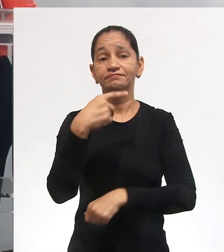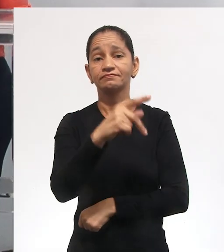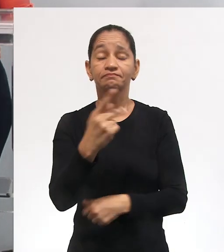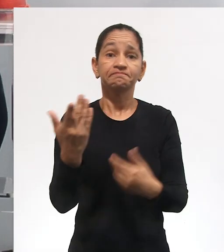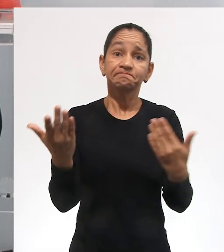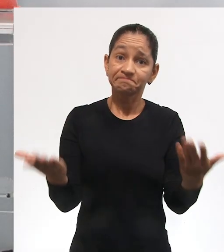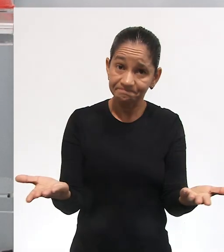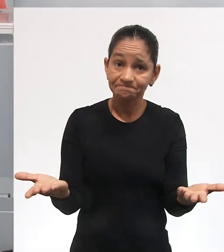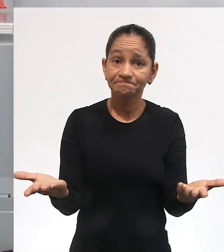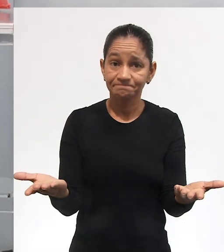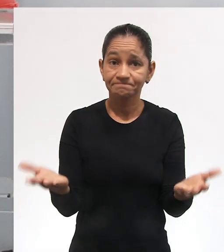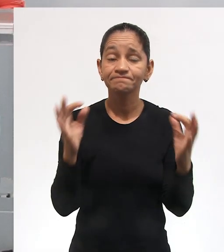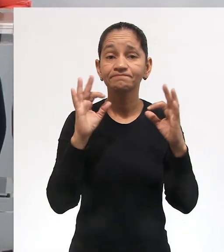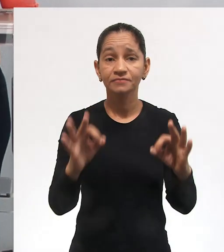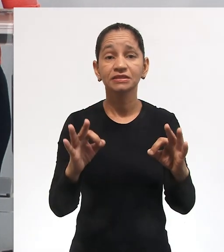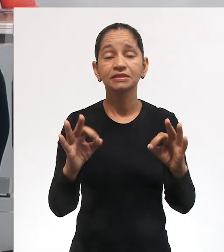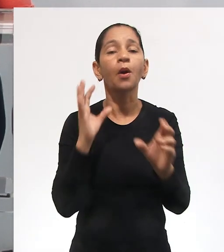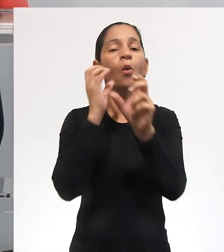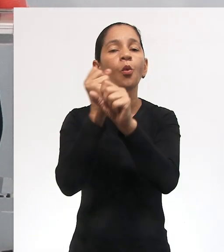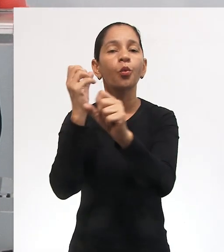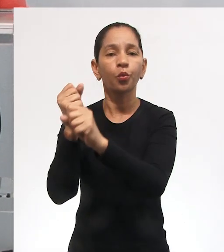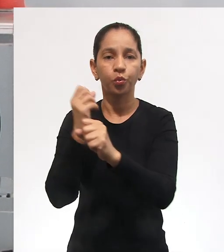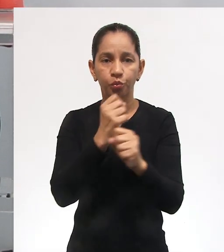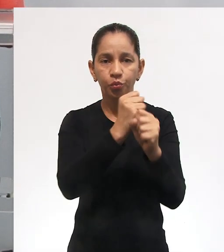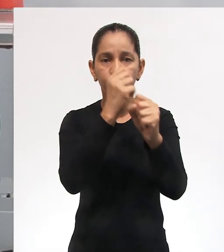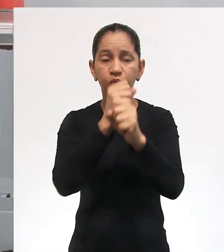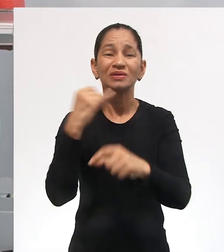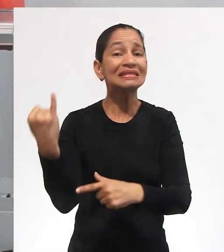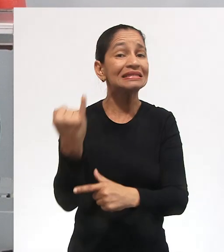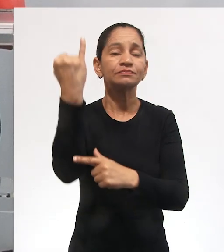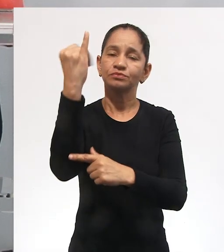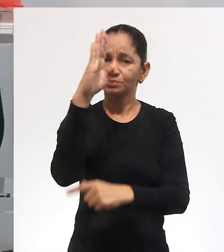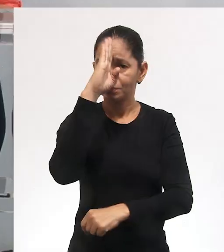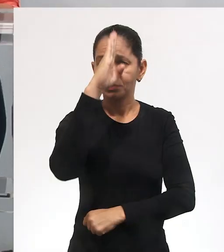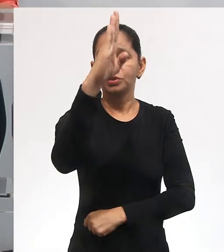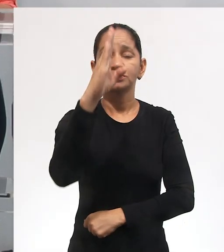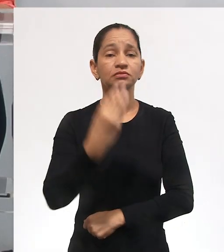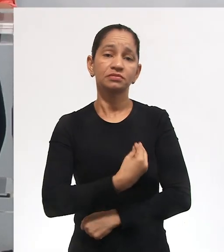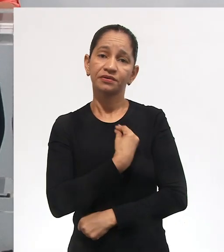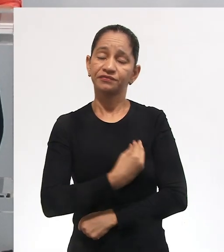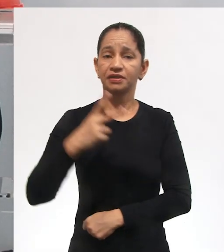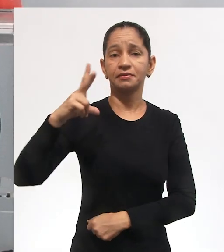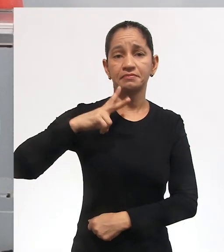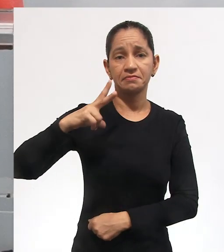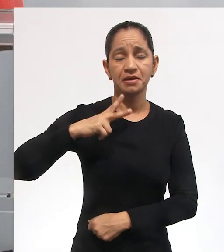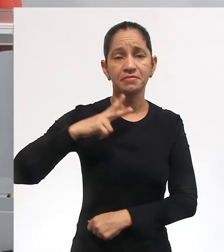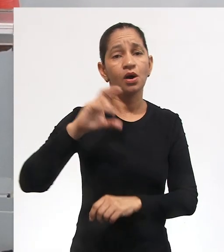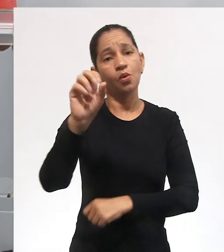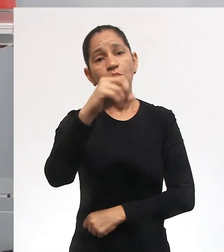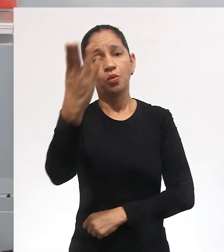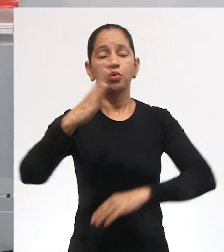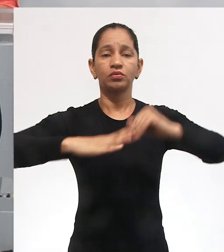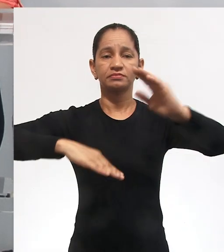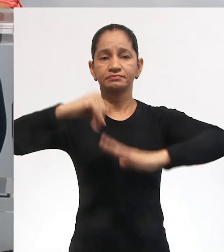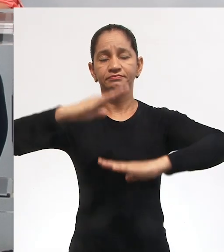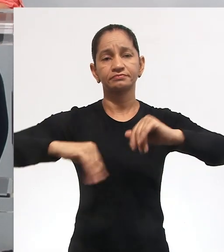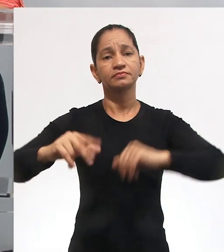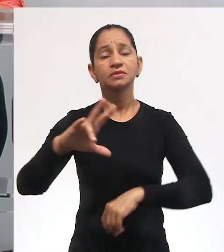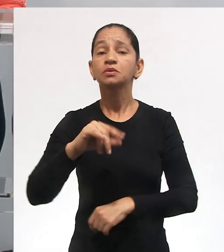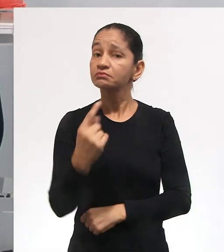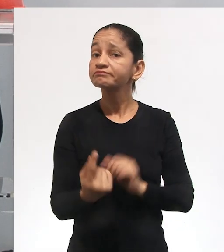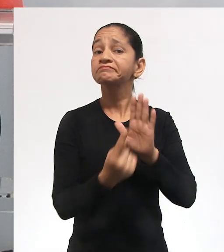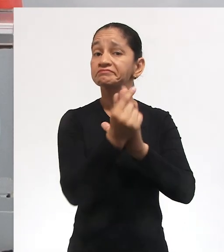né? Então, esses cálculos de porcentagem são muito importantes, tanto na vida pessoal quanto na